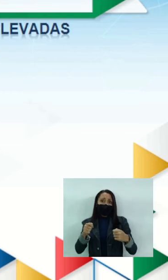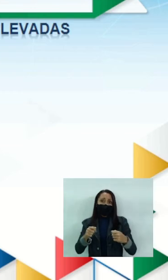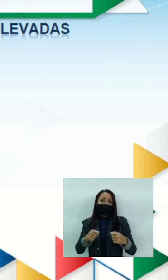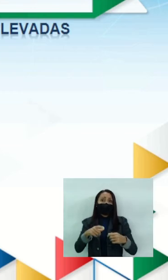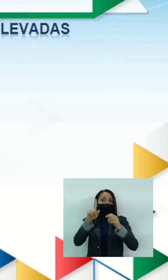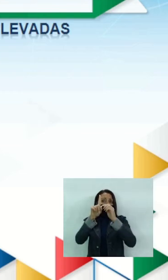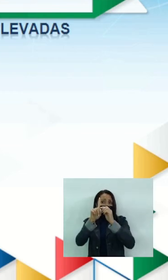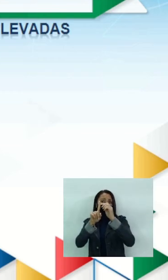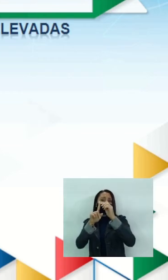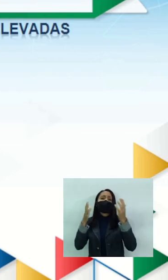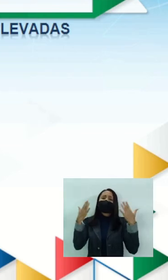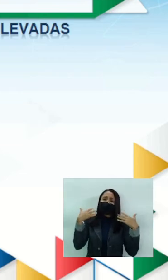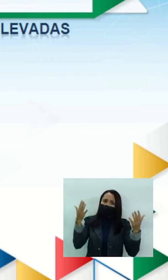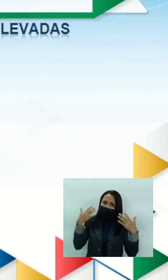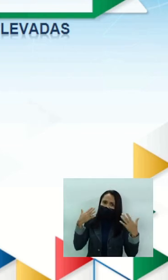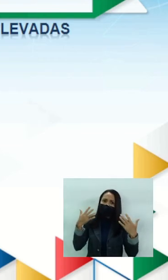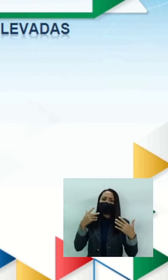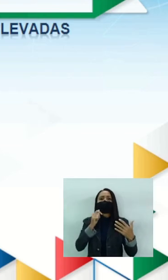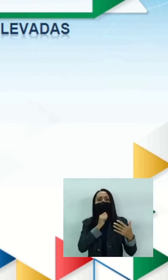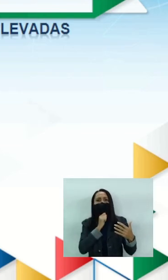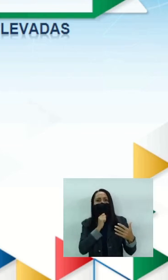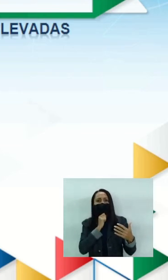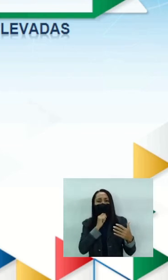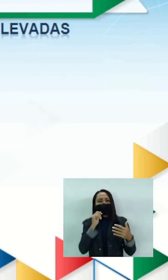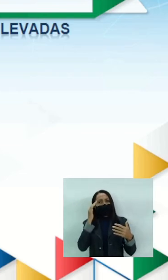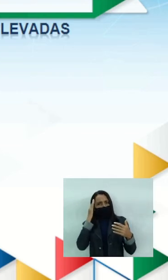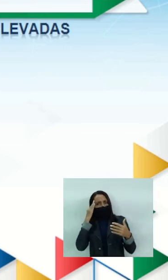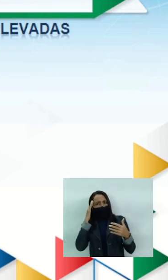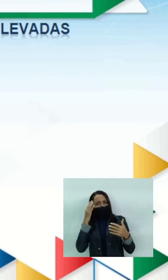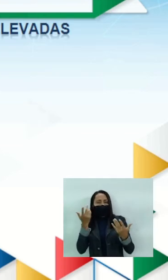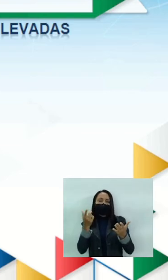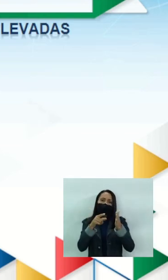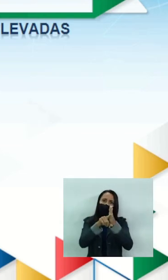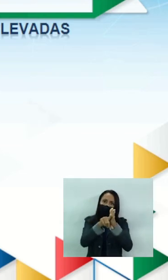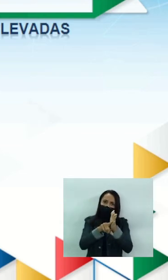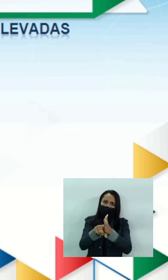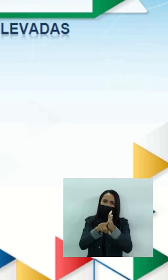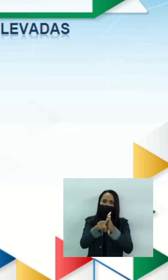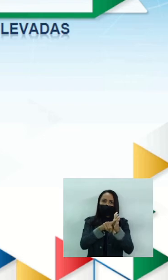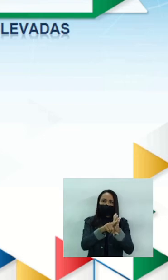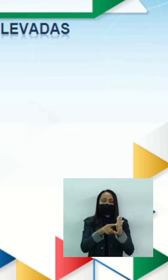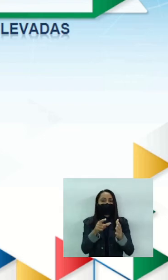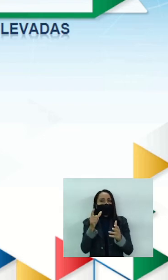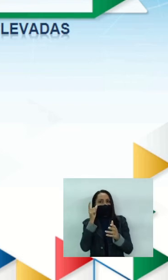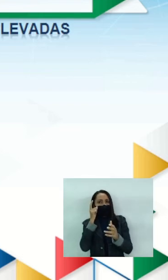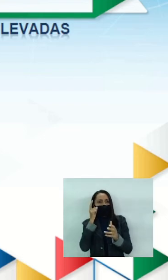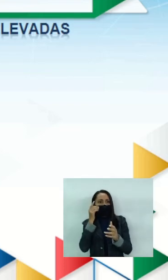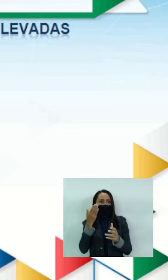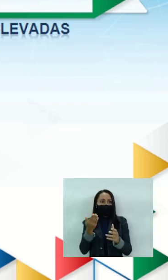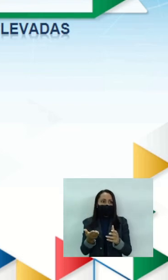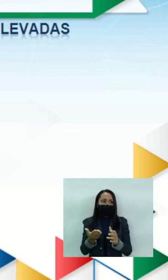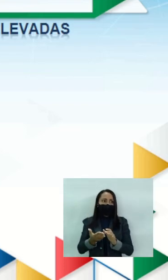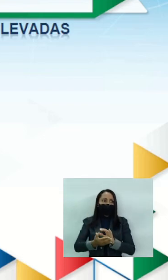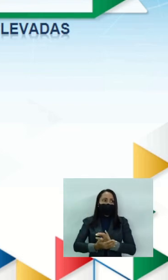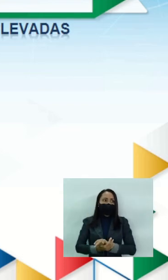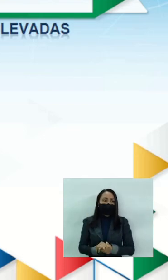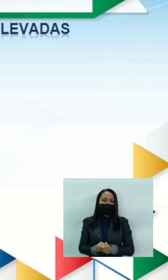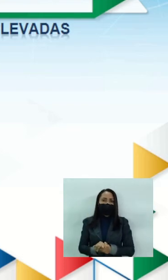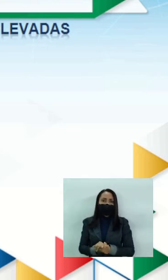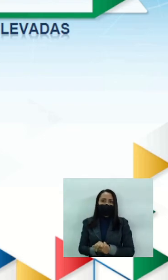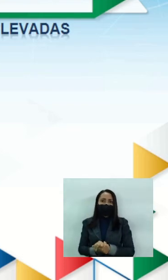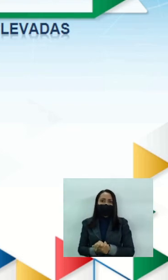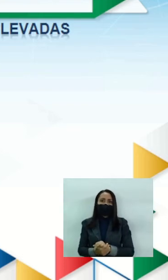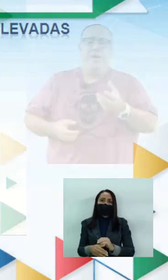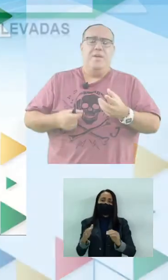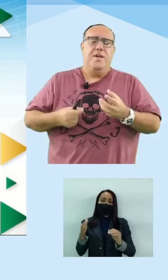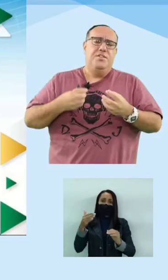temperatura ali está muito quente. Entendeu, minha gente? Então, vamos pesquisar, vamos observar, vamos entrar nos